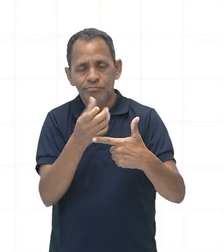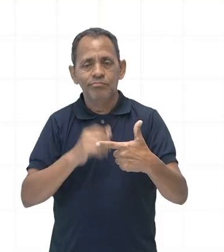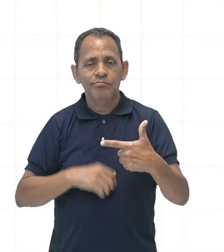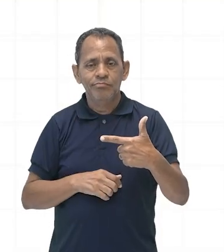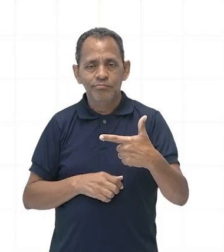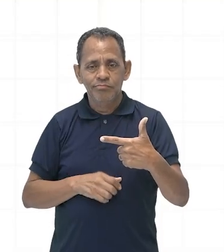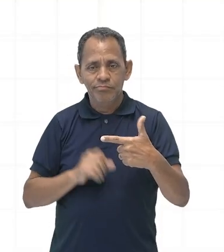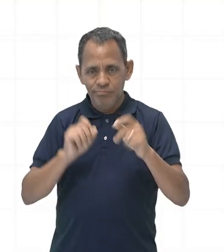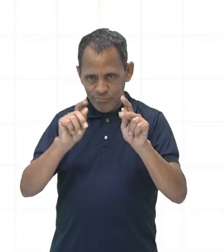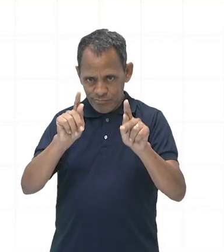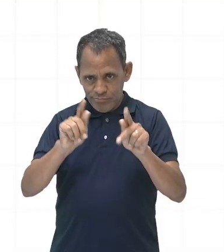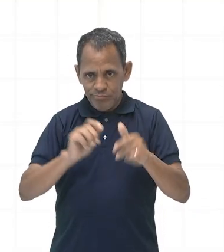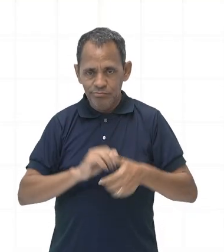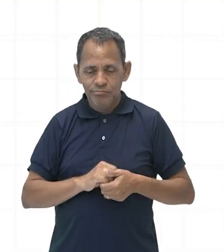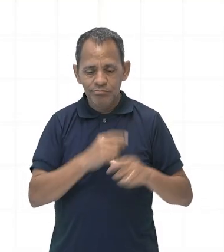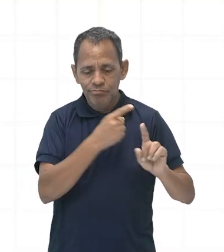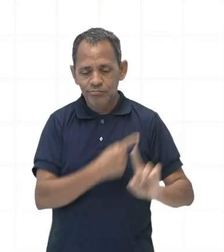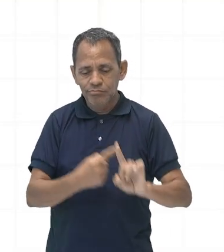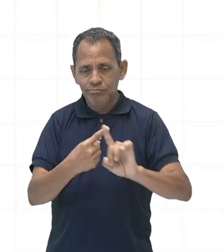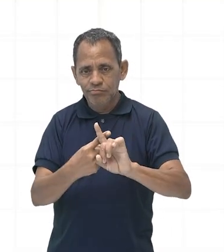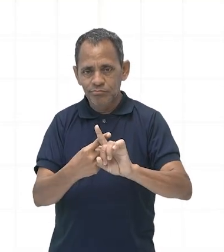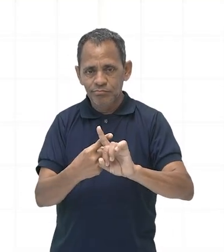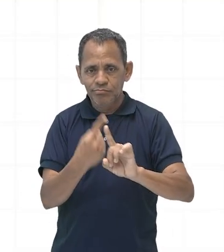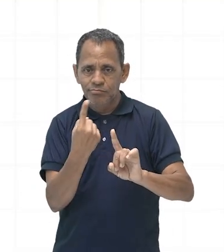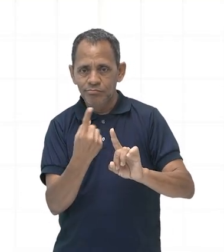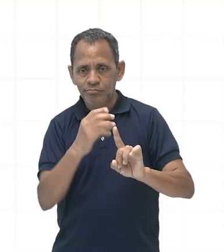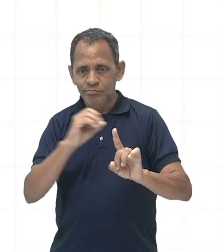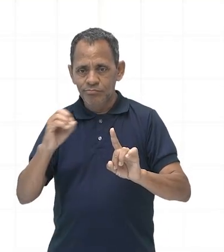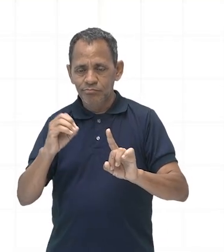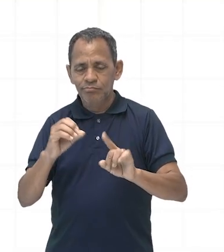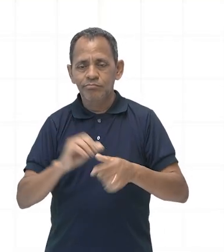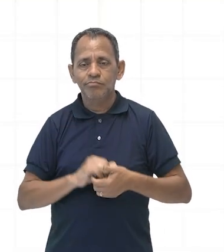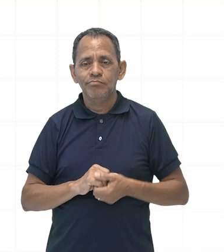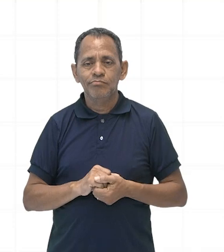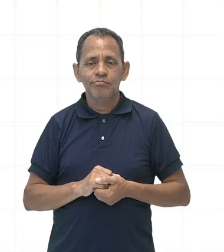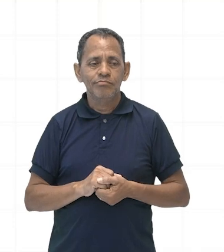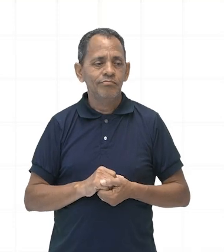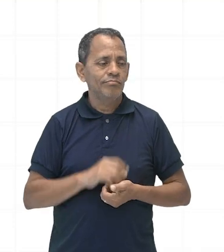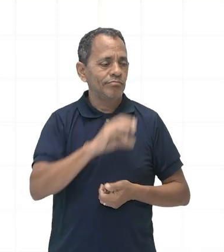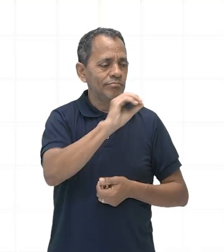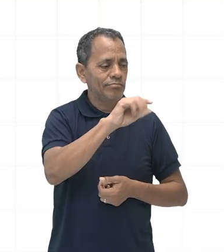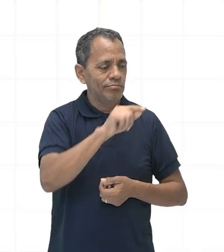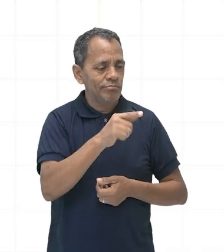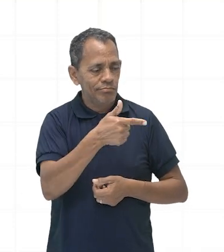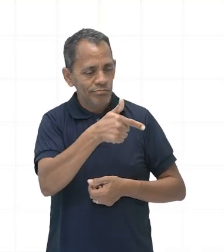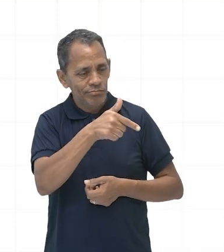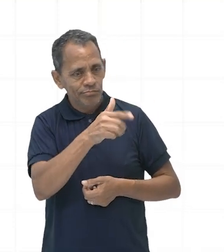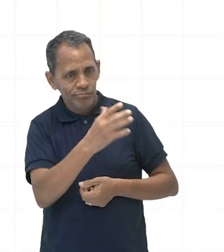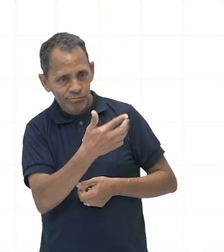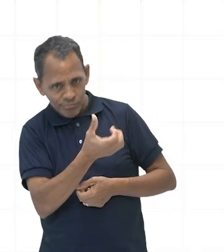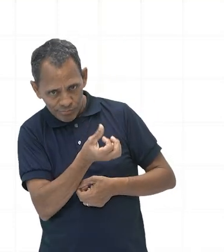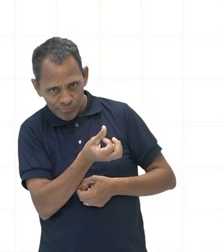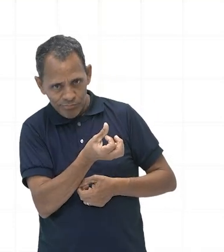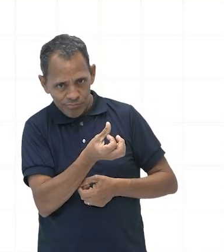0,76. Beleza. Vezes 100%. Então, é 0,76